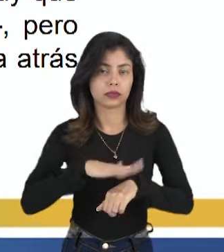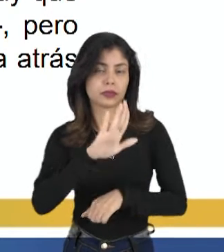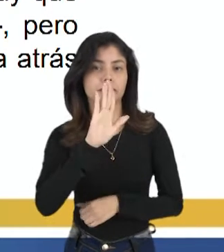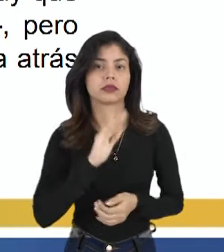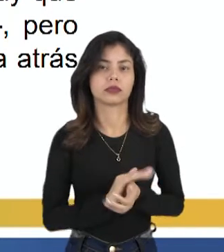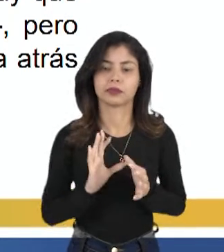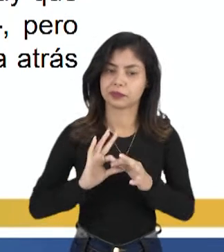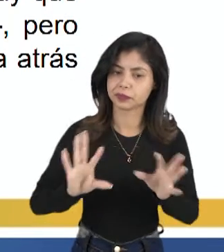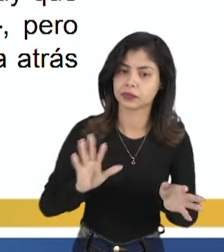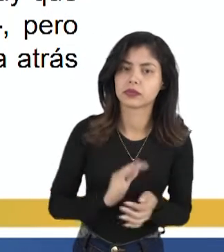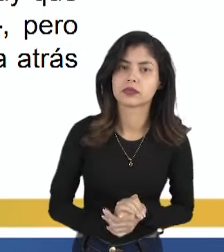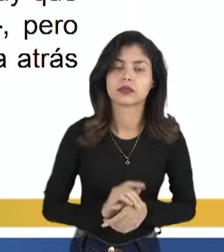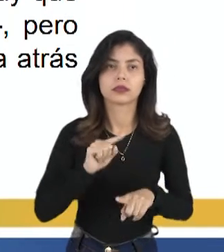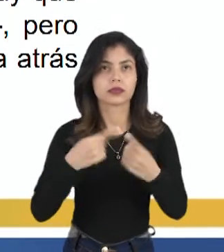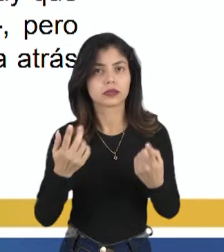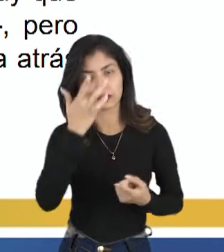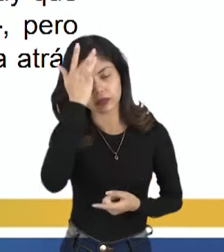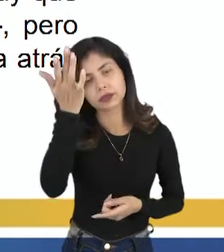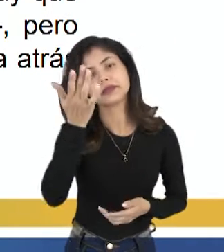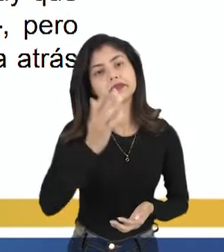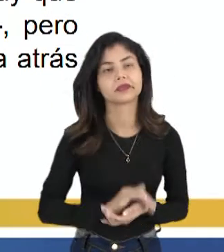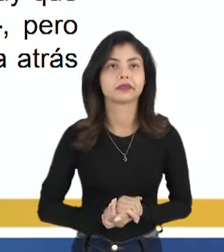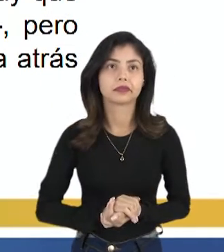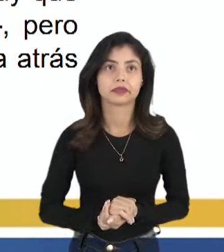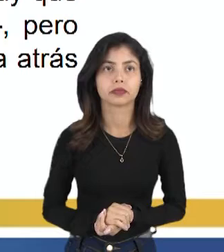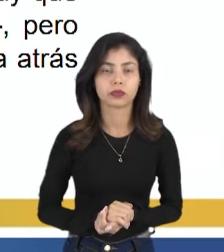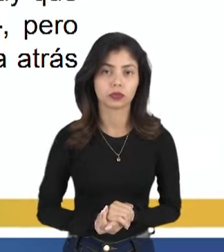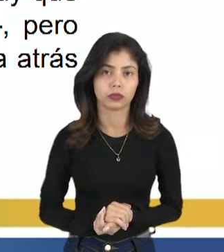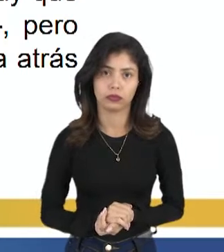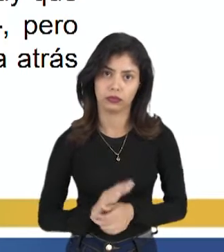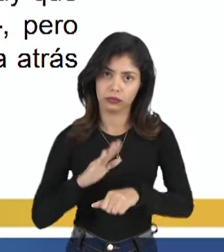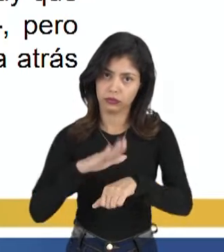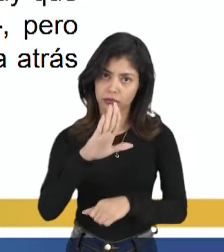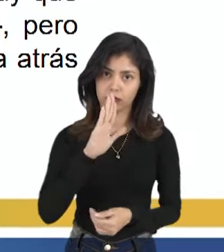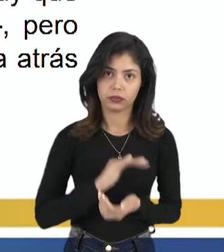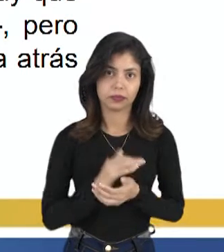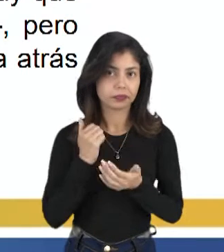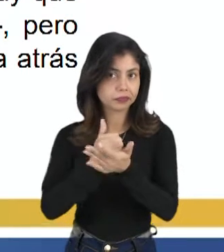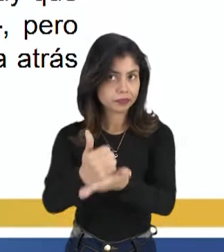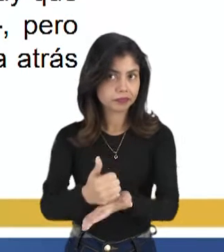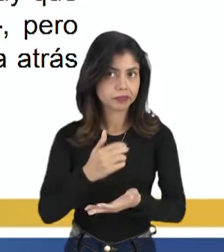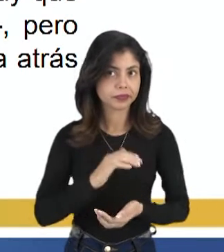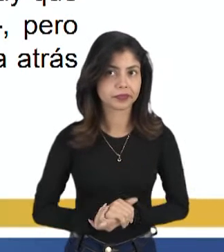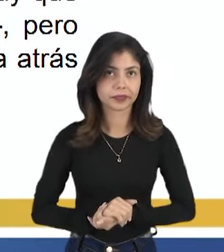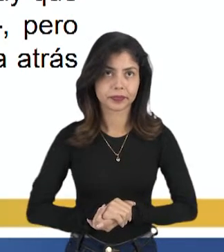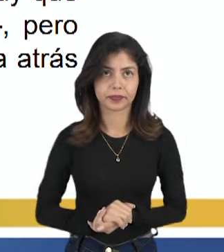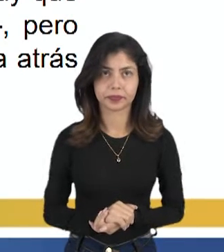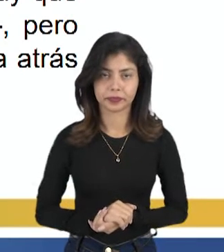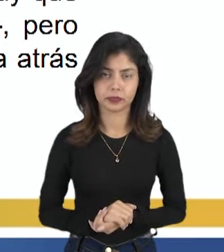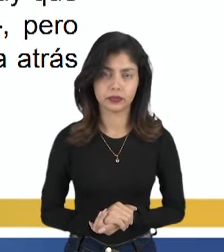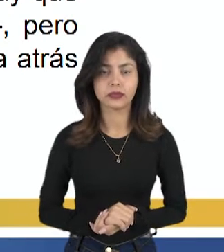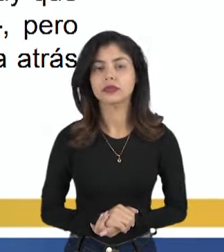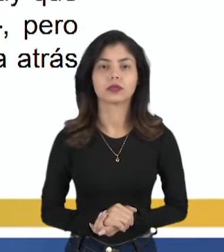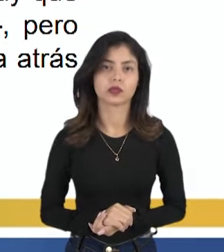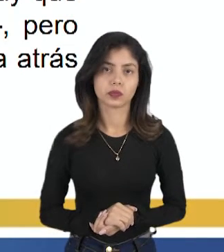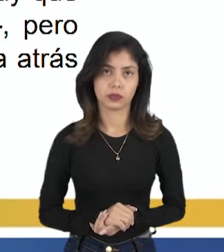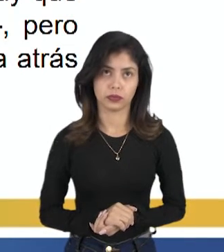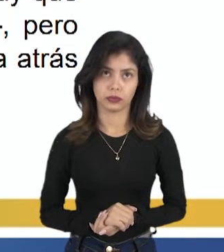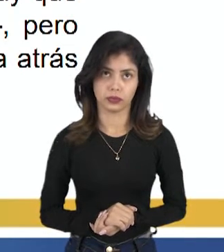mais soltura, ou seja, com mais facilidades e com mais apoio, tá?